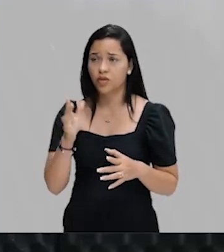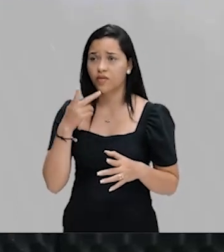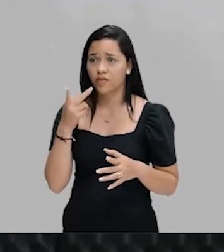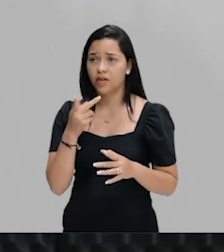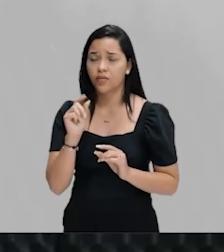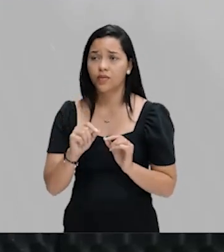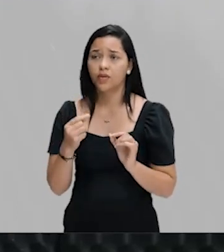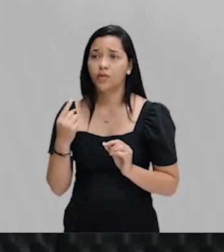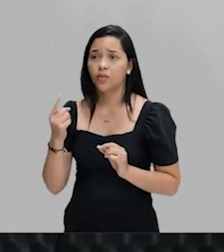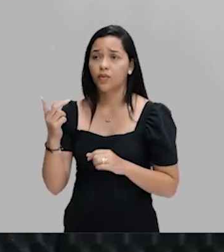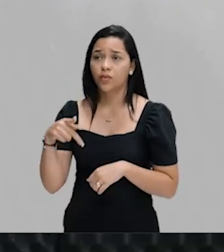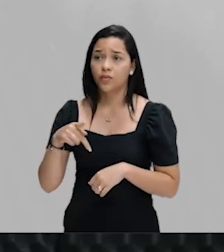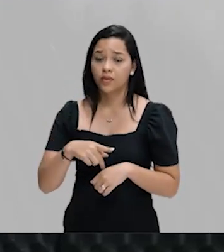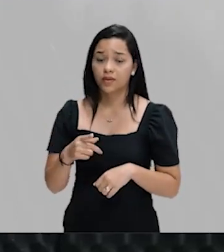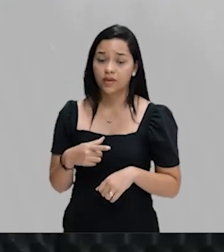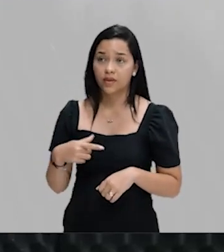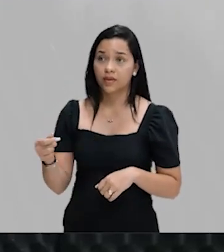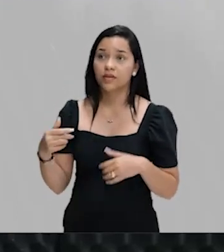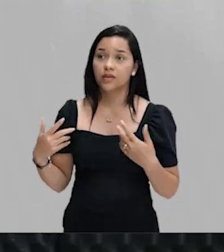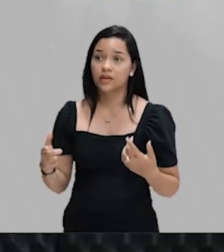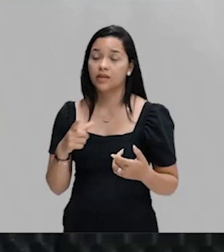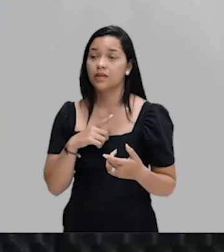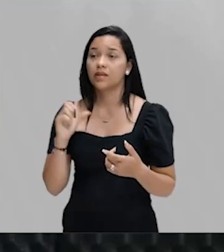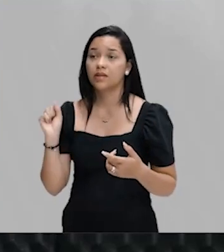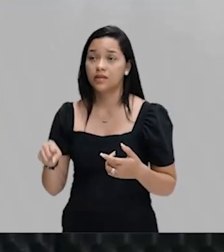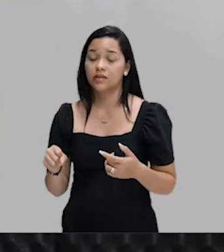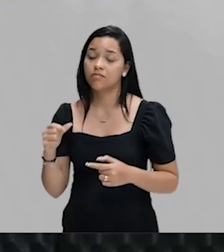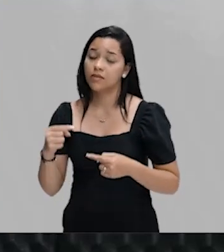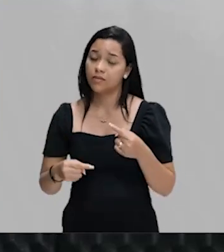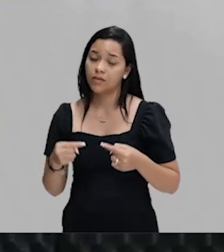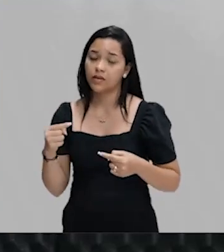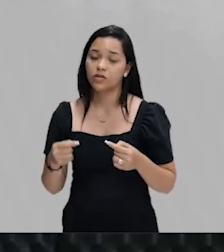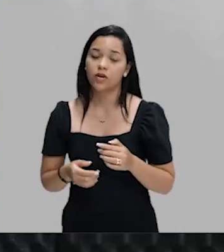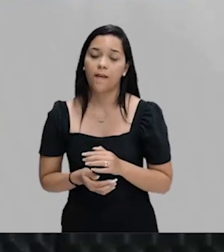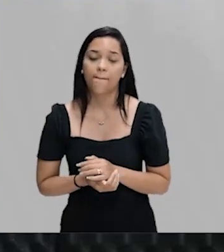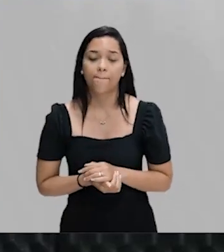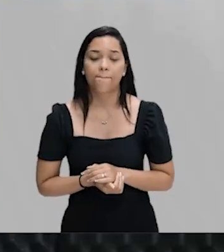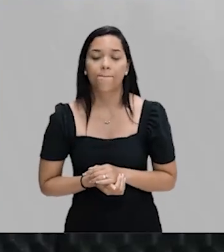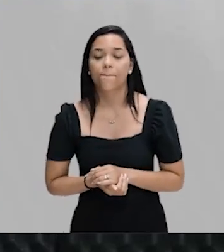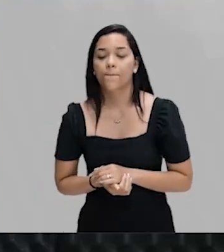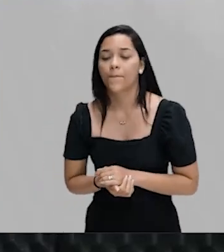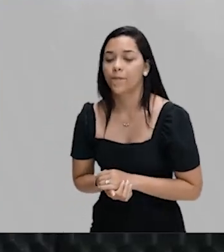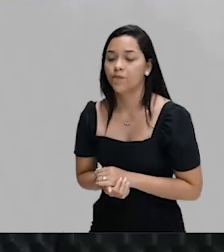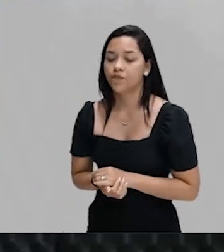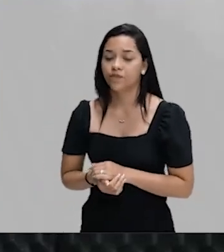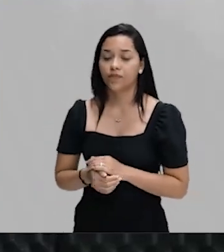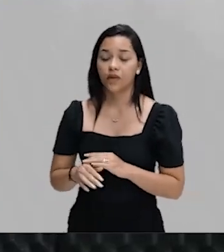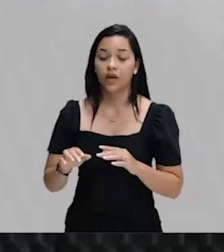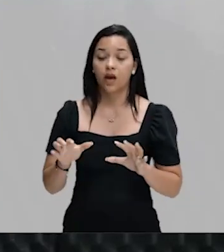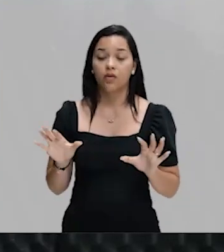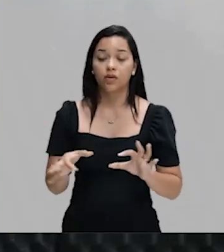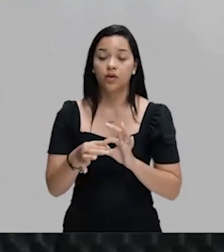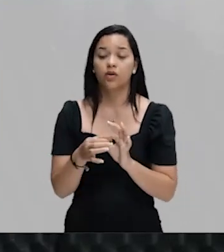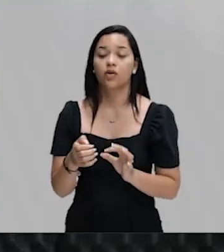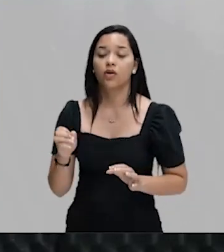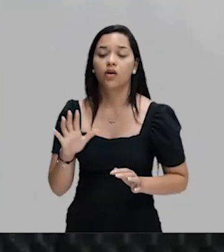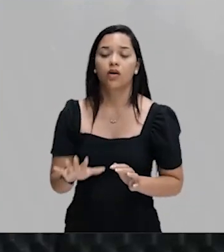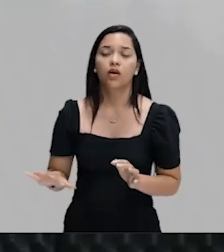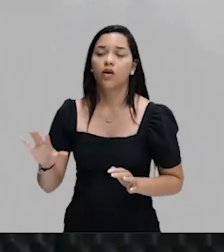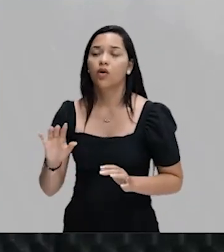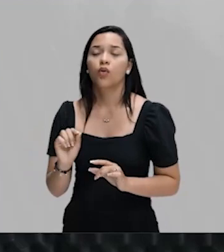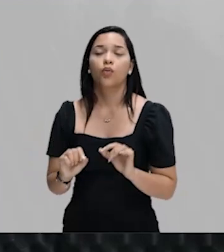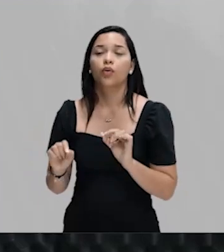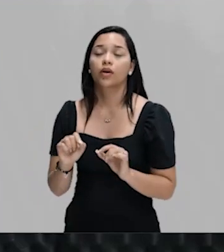falar que um desses países saiu e isso gerou um grande debate. Gente, tipo de integração. A União